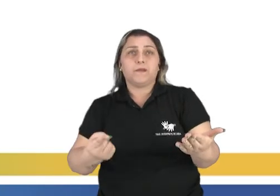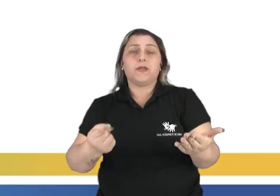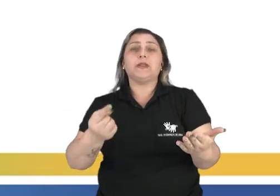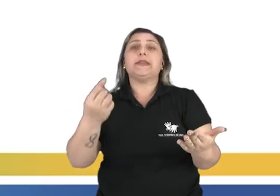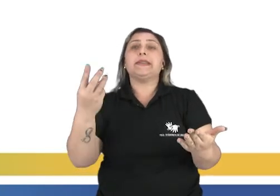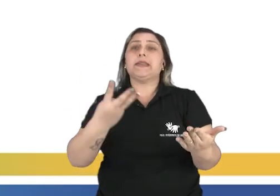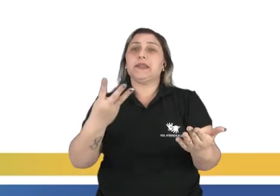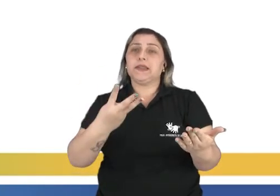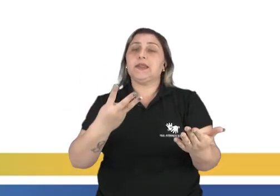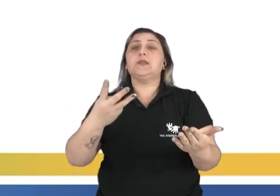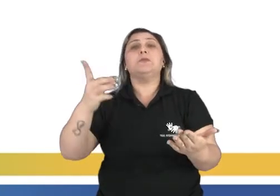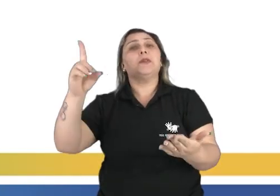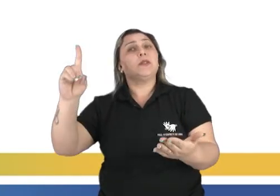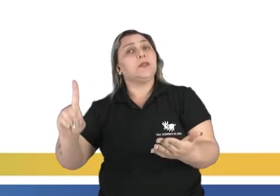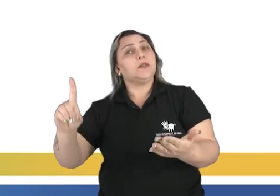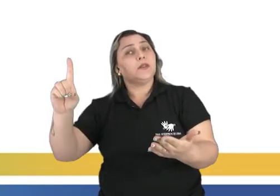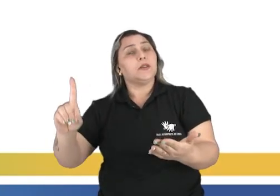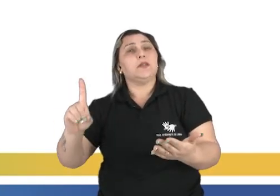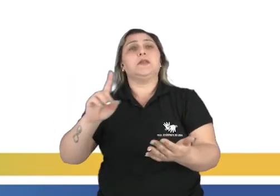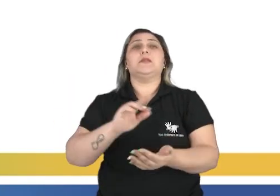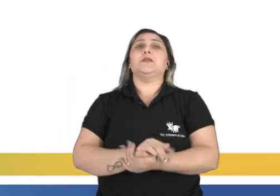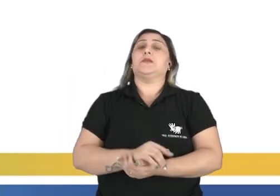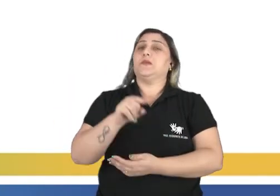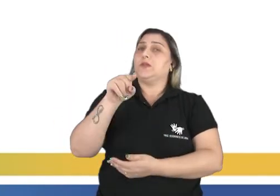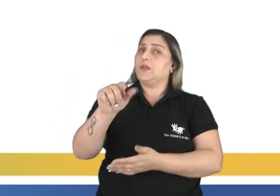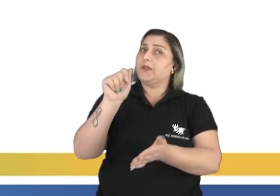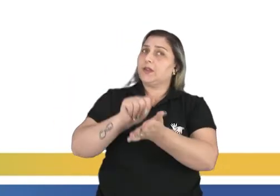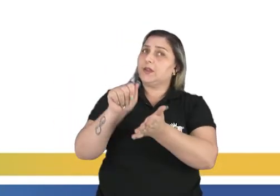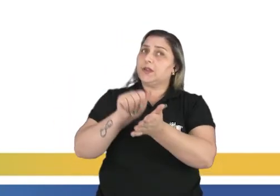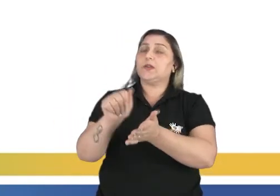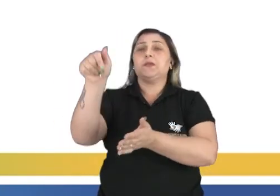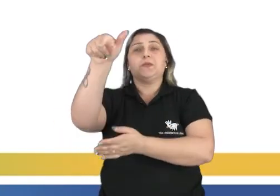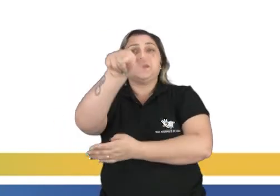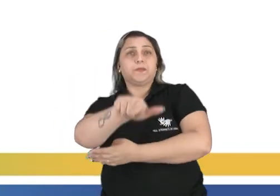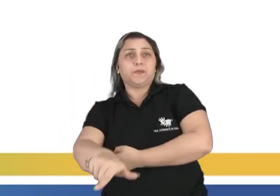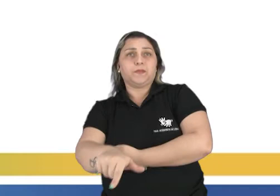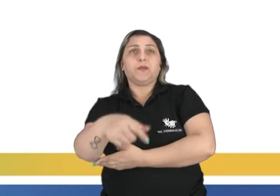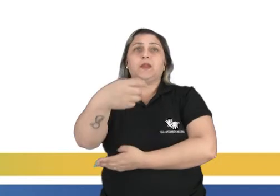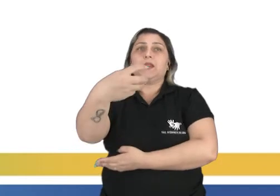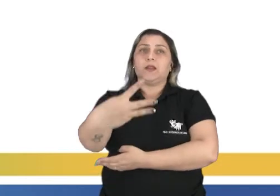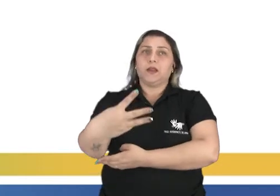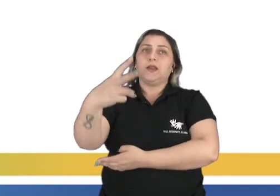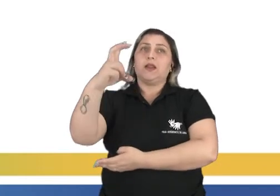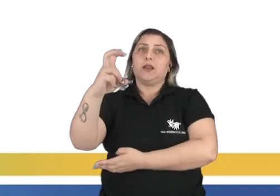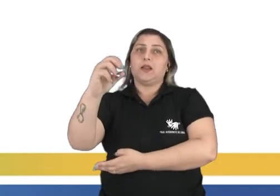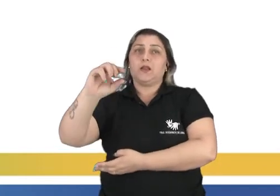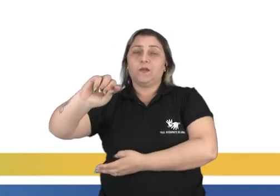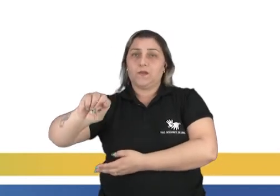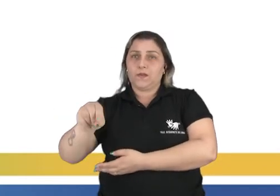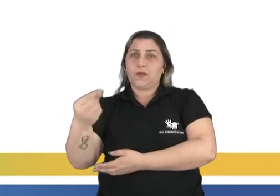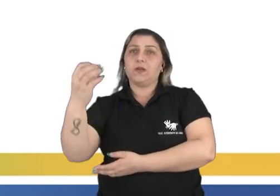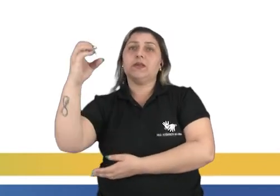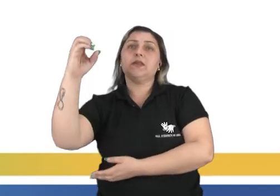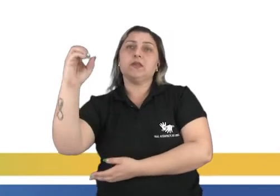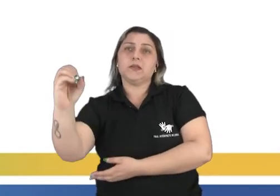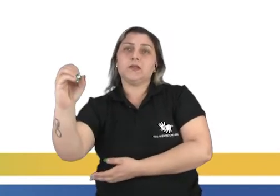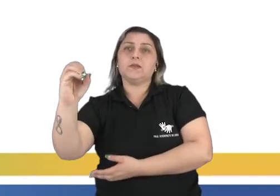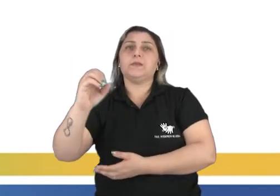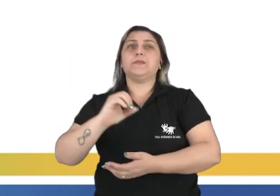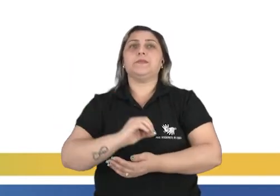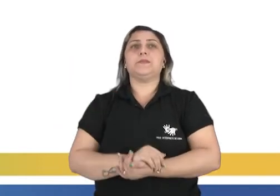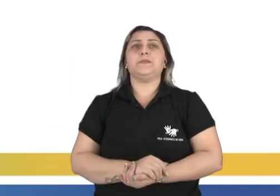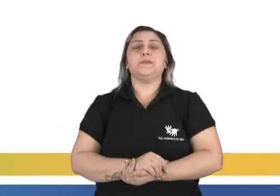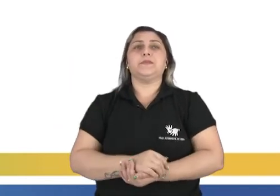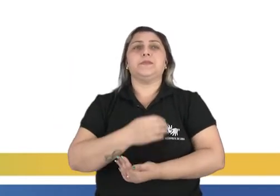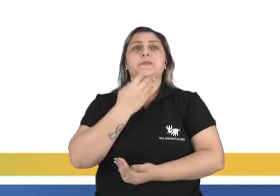irá 3 casas para a direita. Você vai reescrever aqui o número, já com a vírgula, né? E você vai pegar essa vírgula